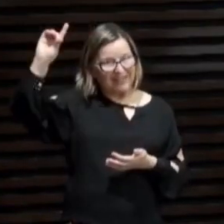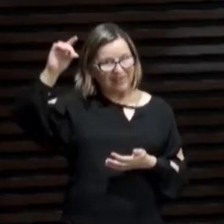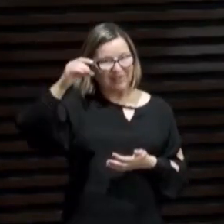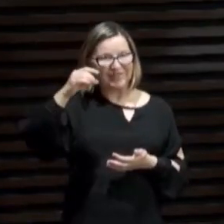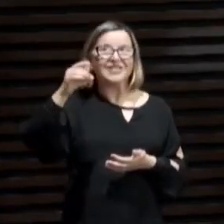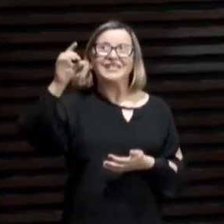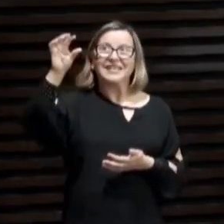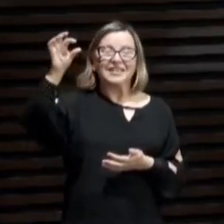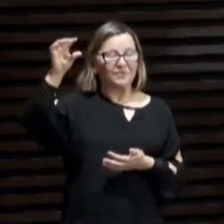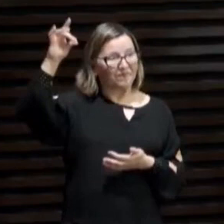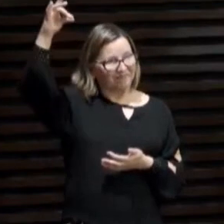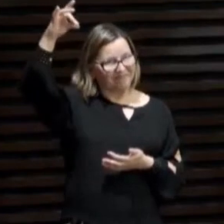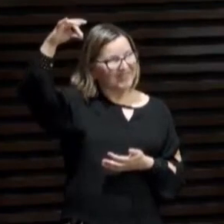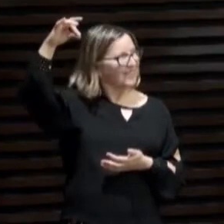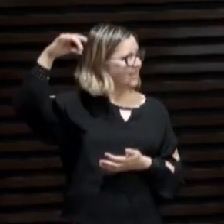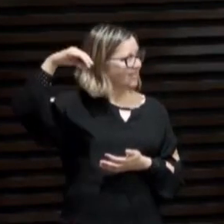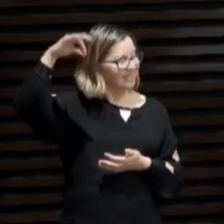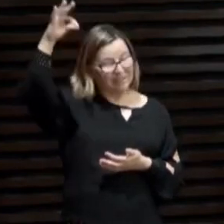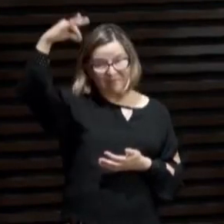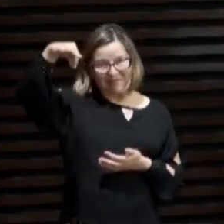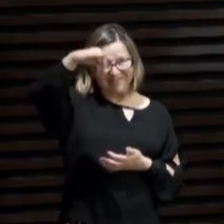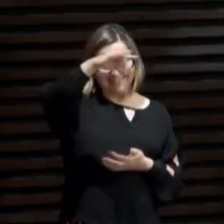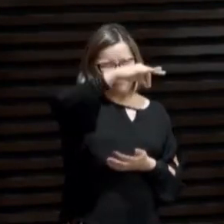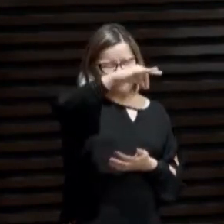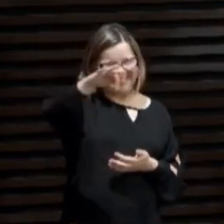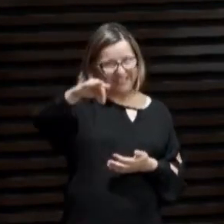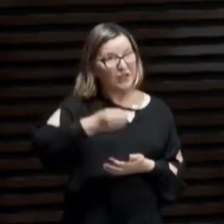em vós. O Espírito de Deus habita em você?